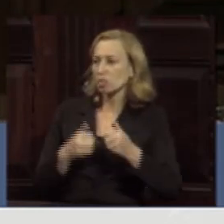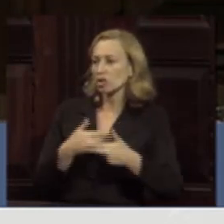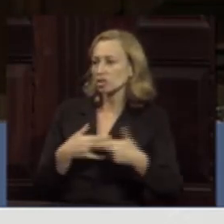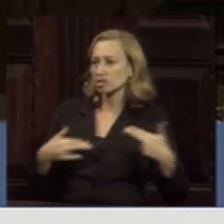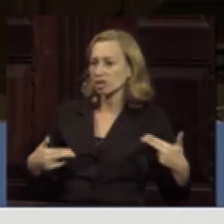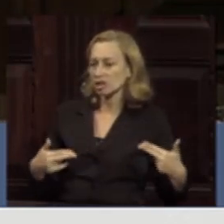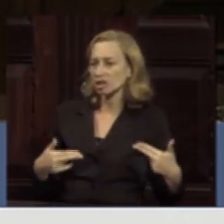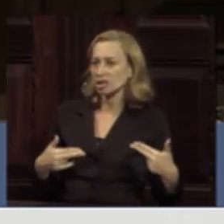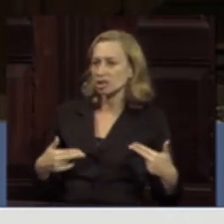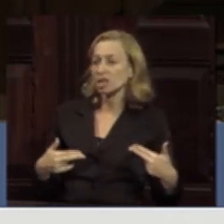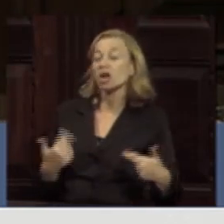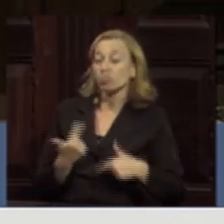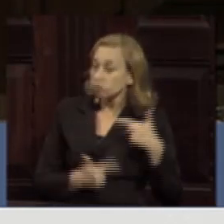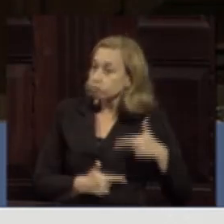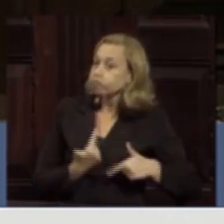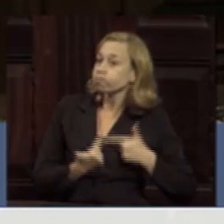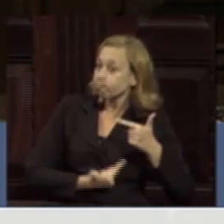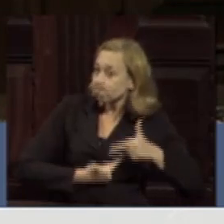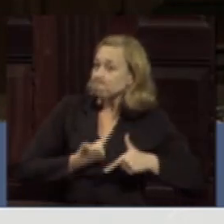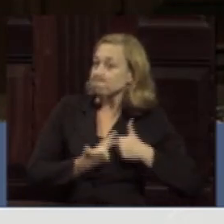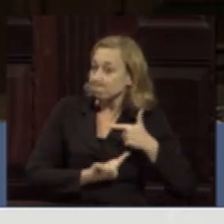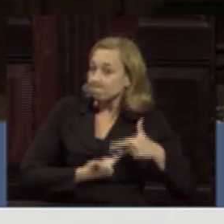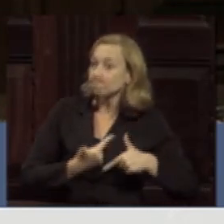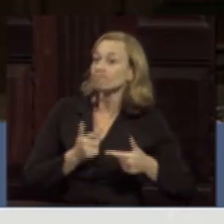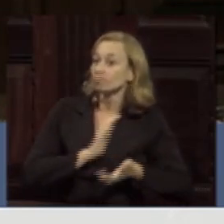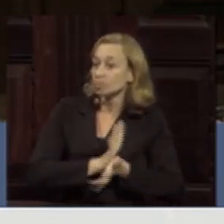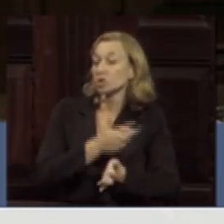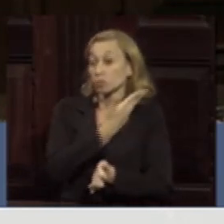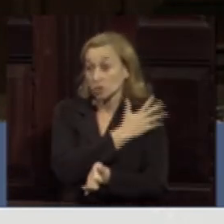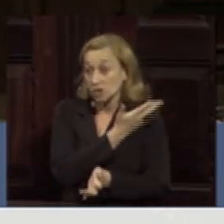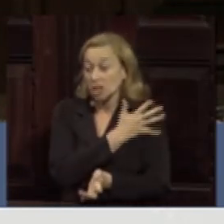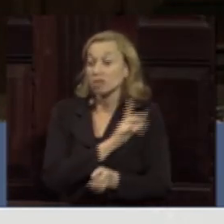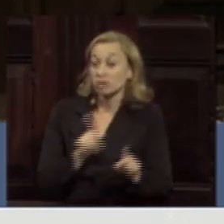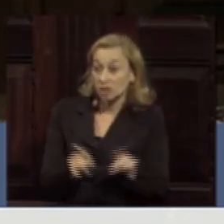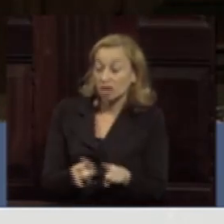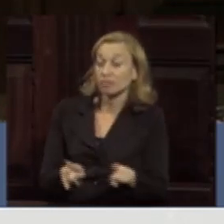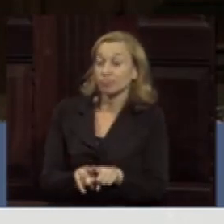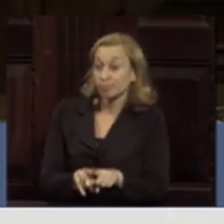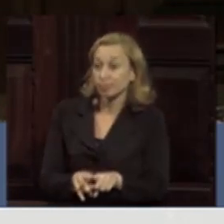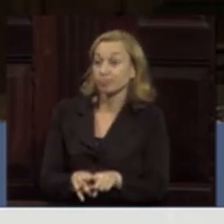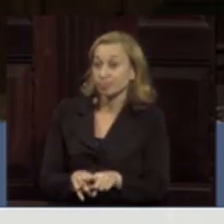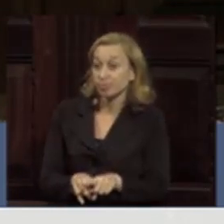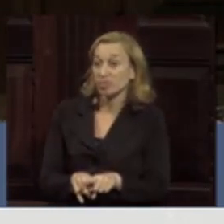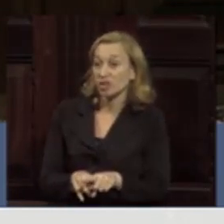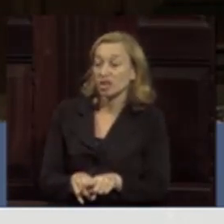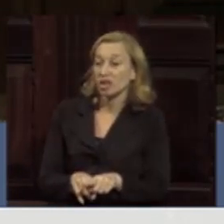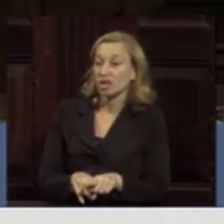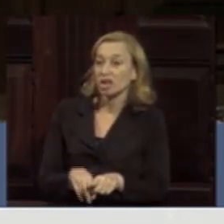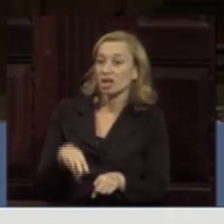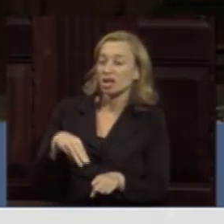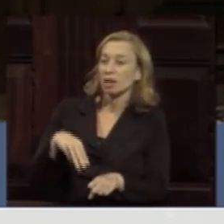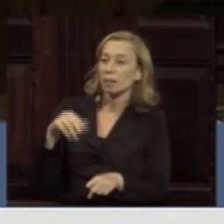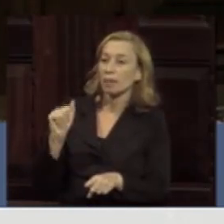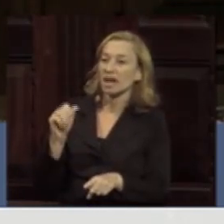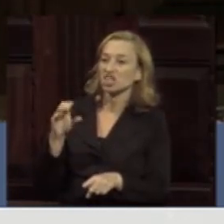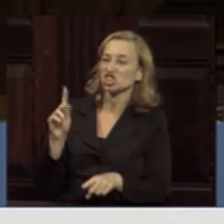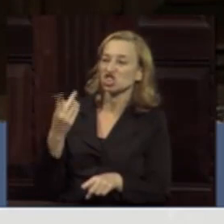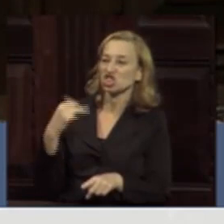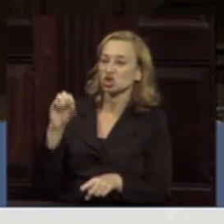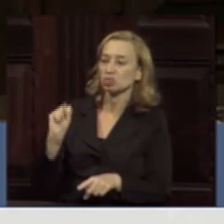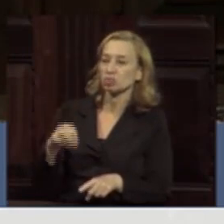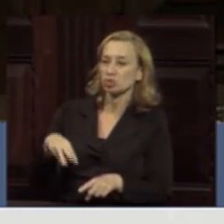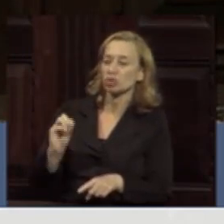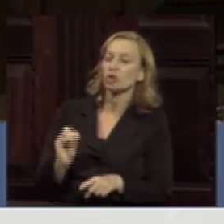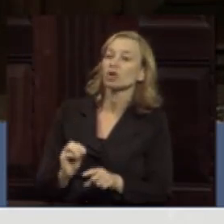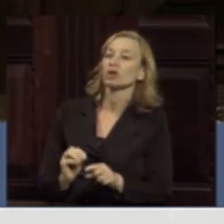fato, de muita luta, de muito preconceito, de muito sexismo, muito machismo, muita misoginia.